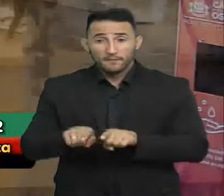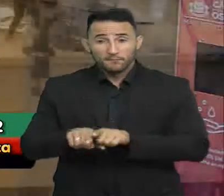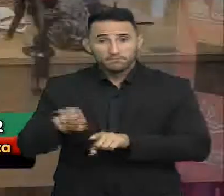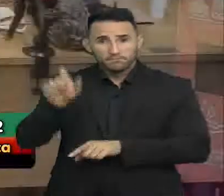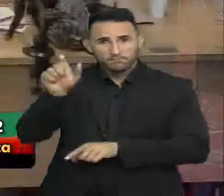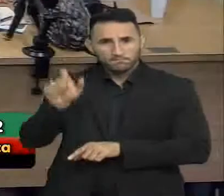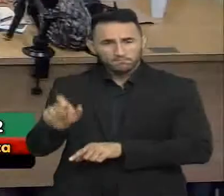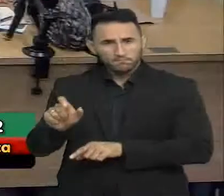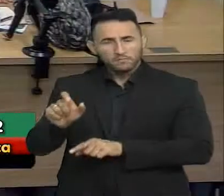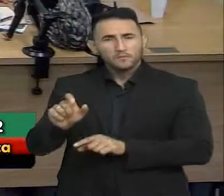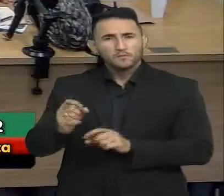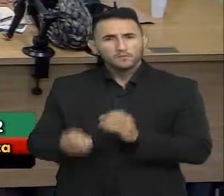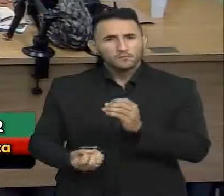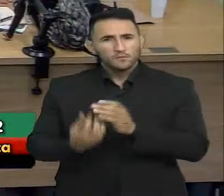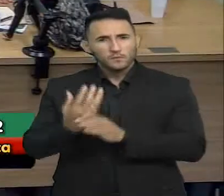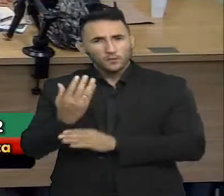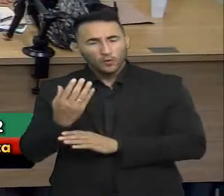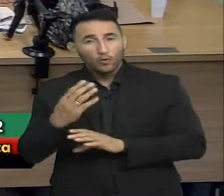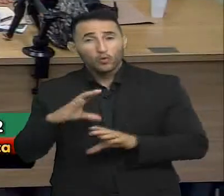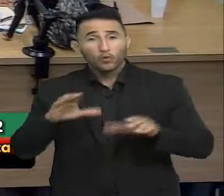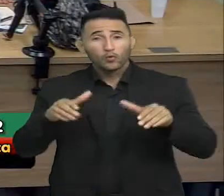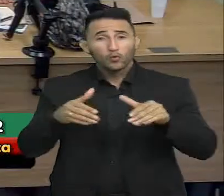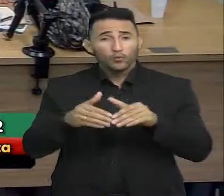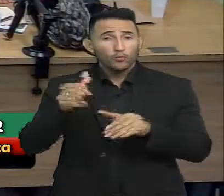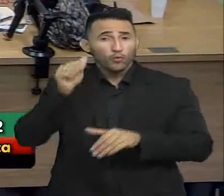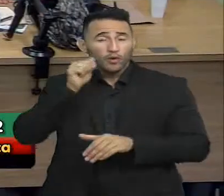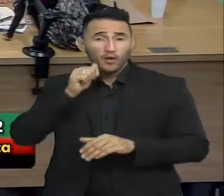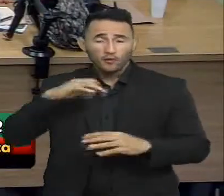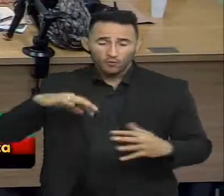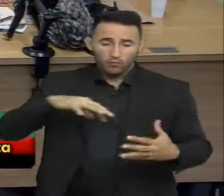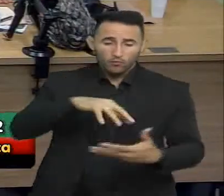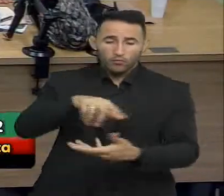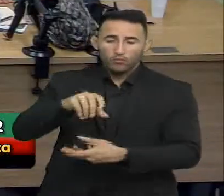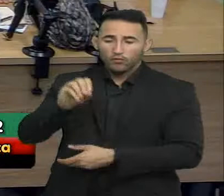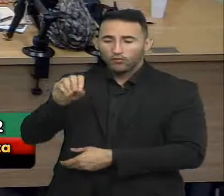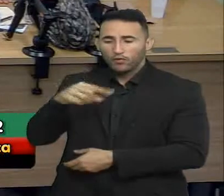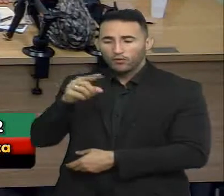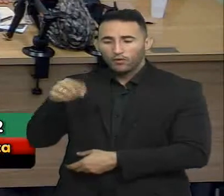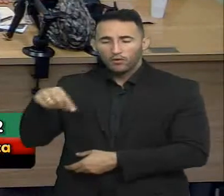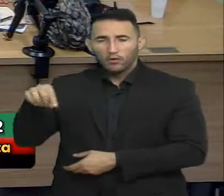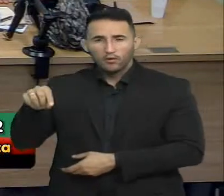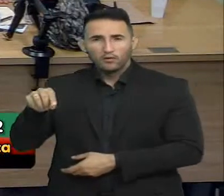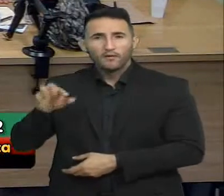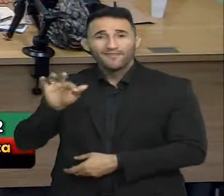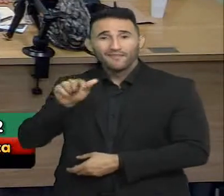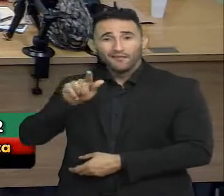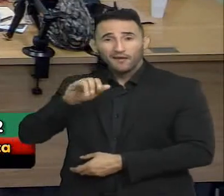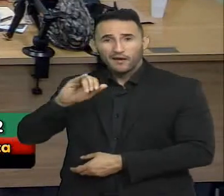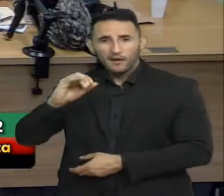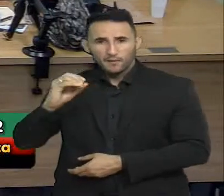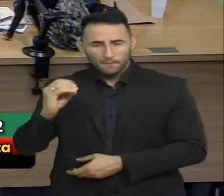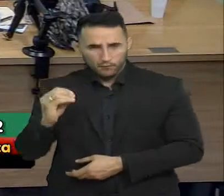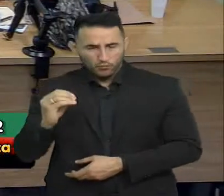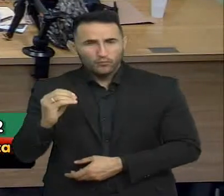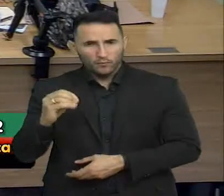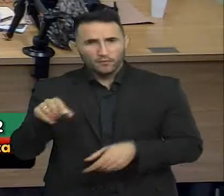idealizadora do Mulheres do Mundo de Oz. Fábio Jorge de Oliveira